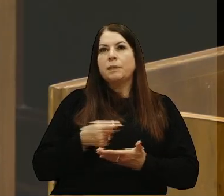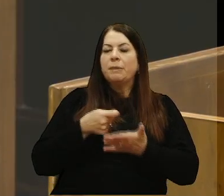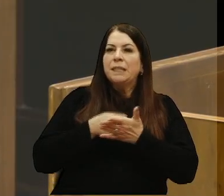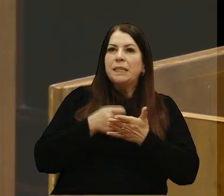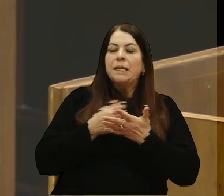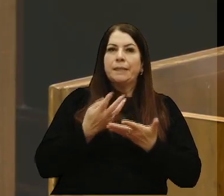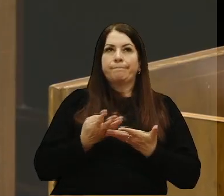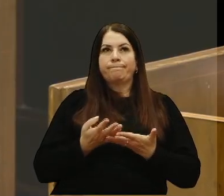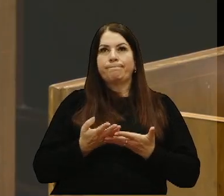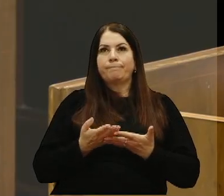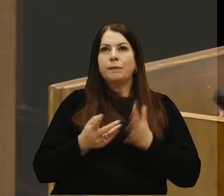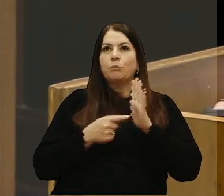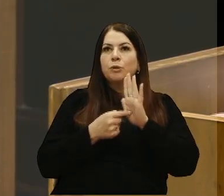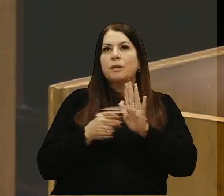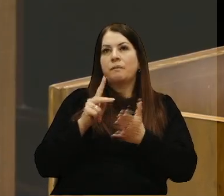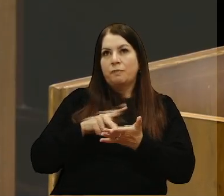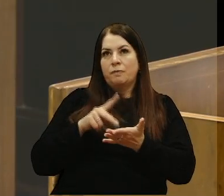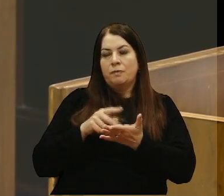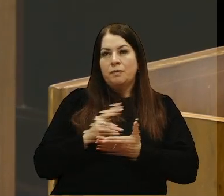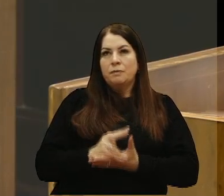a gente trazer a verdade.